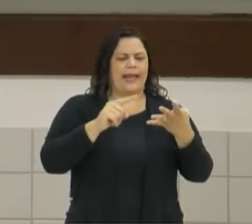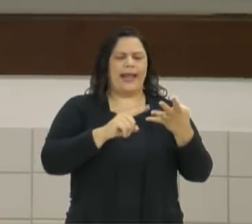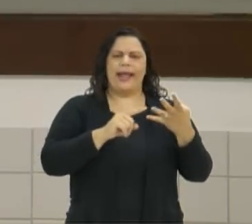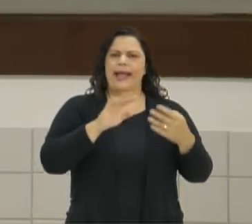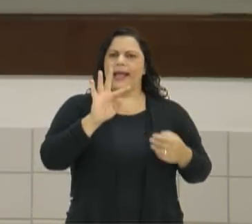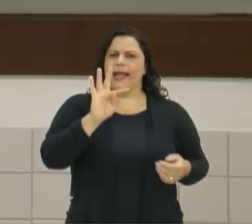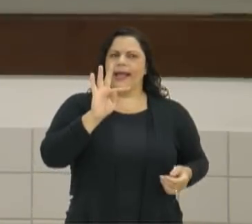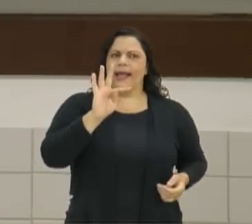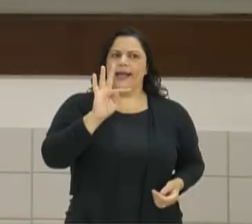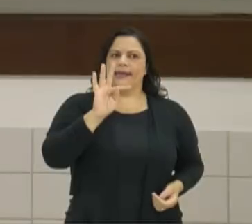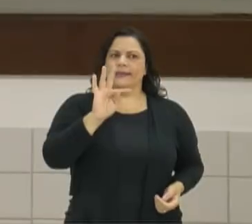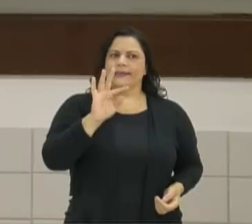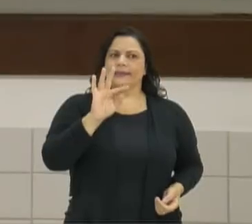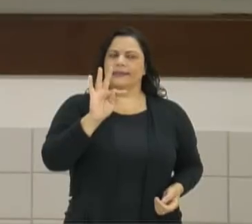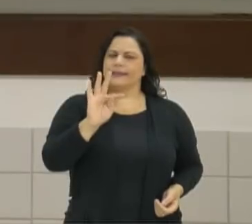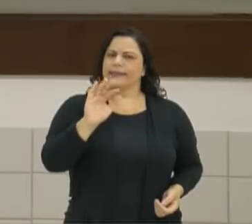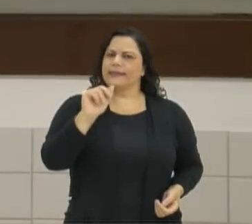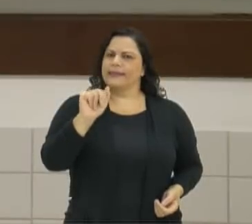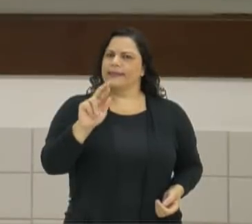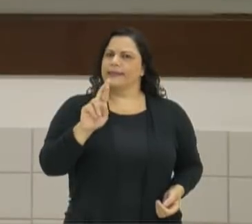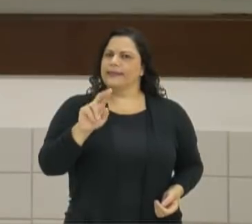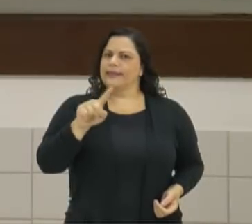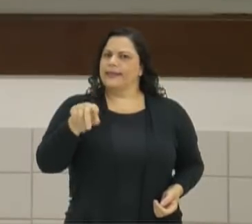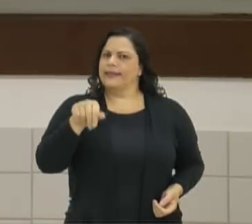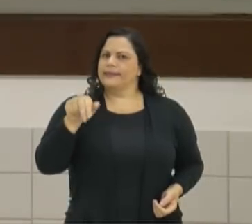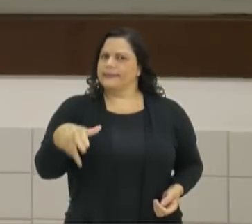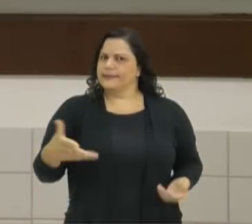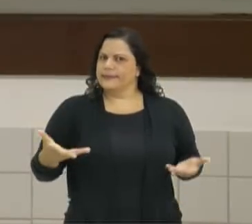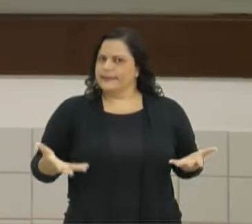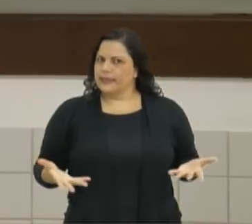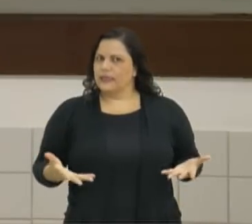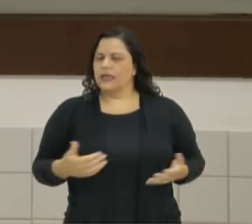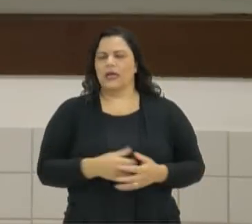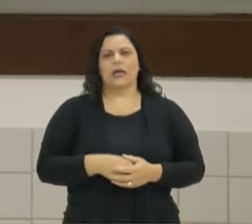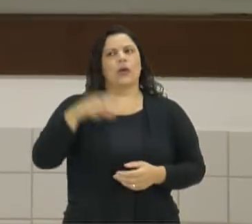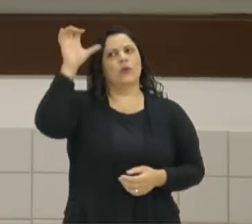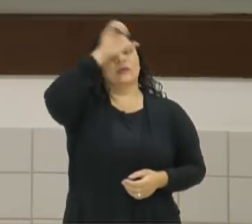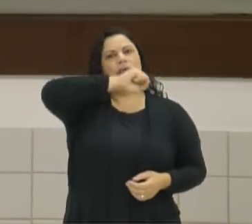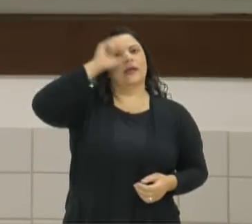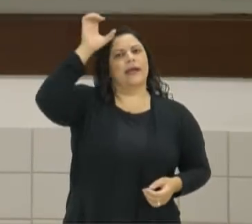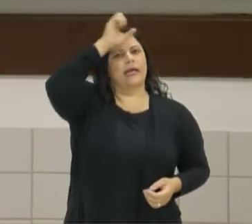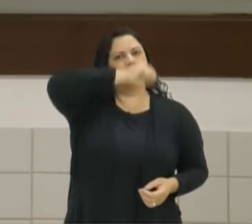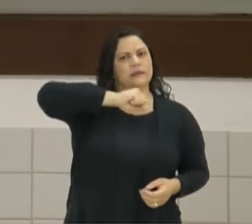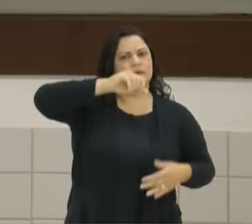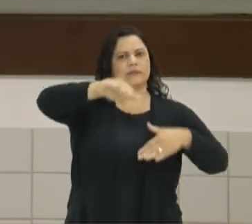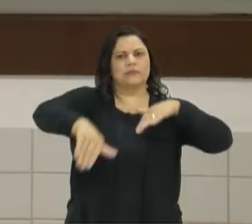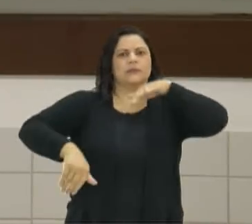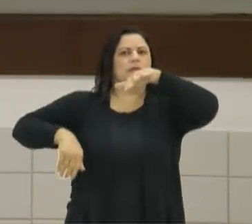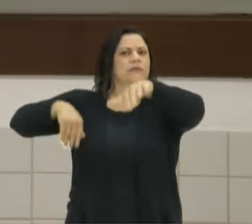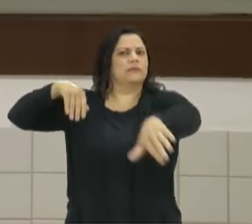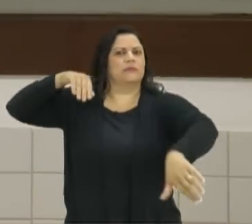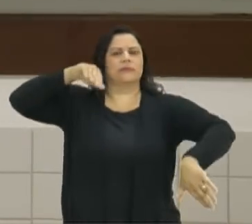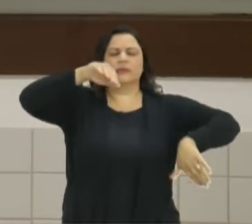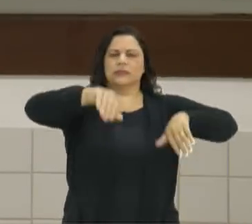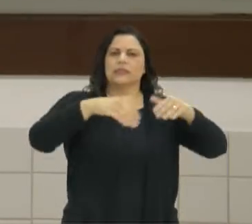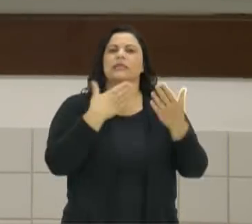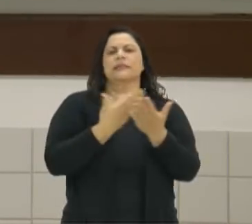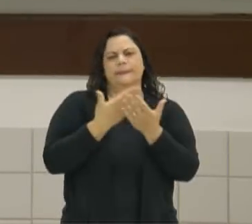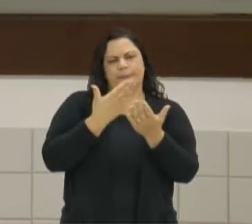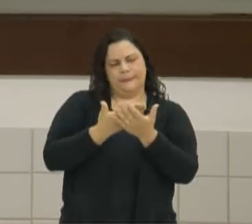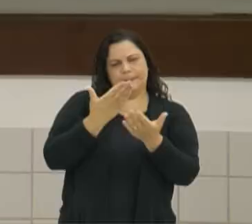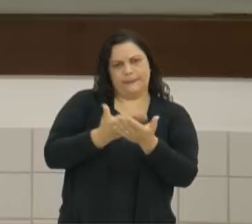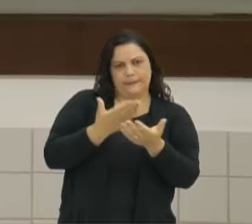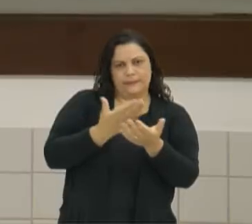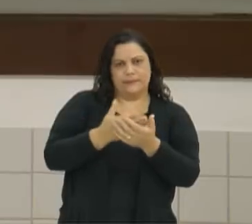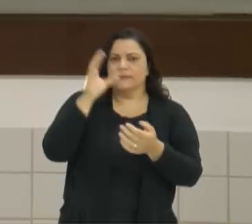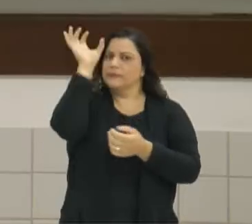estilos? Não são estilos oficiais, mas, por exemplo, quando a gente está aprendendo a nadar, ou quando a gente está fazendo aula de natação,